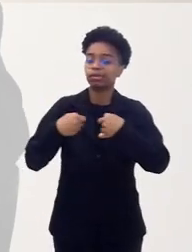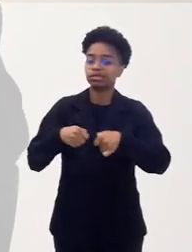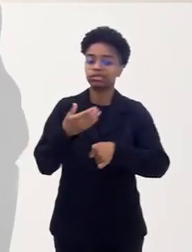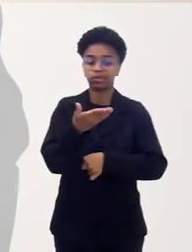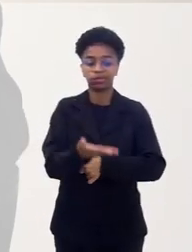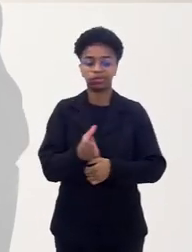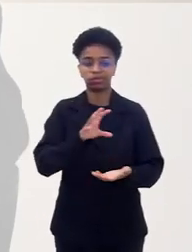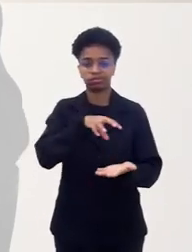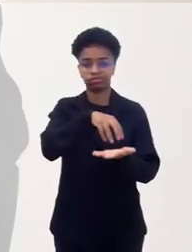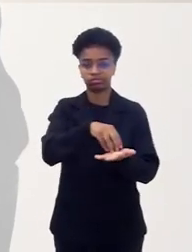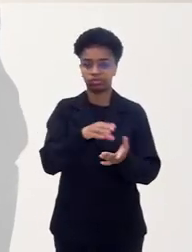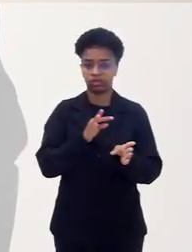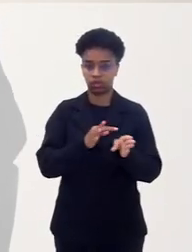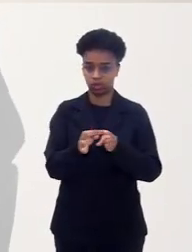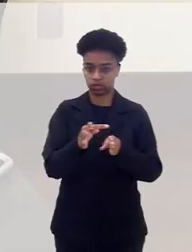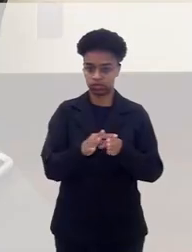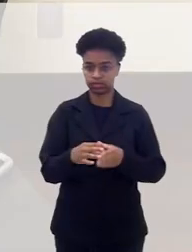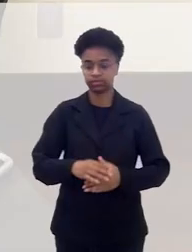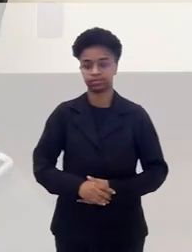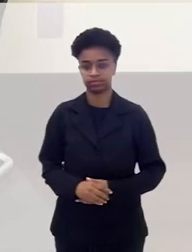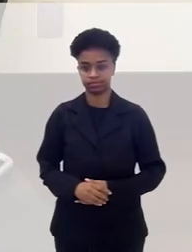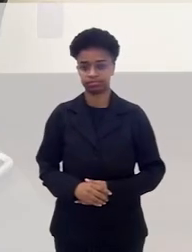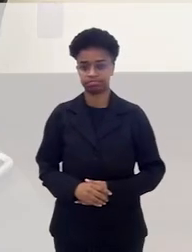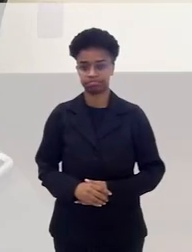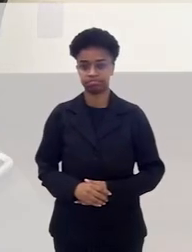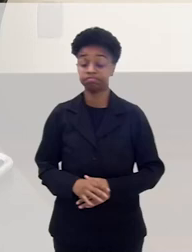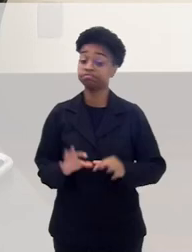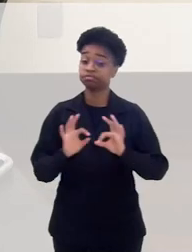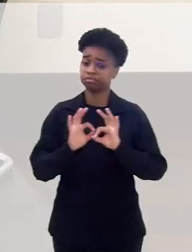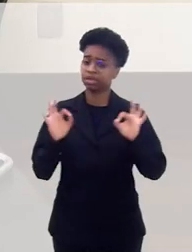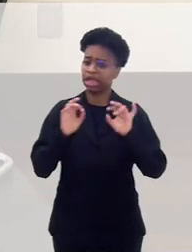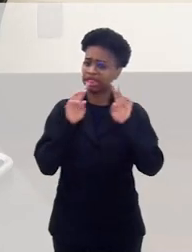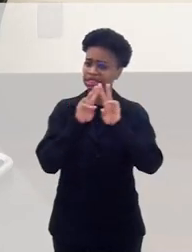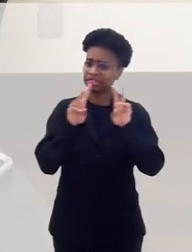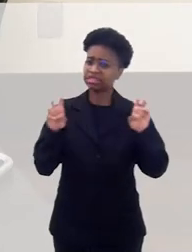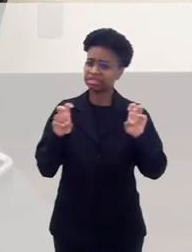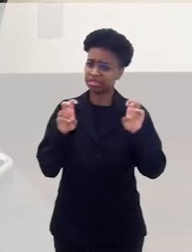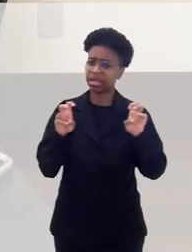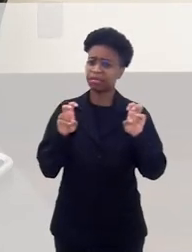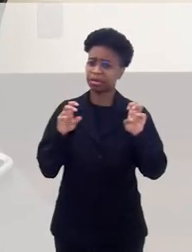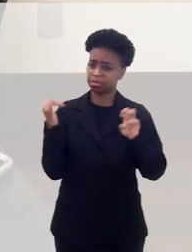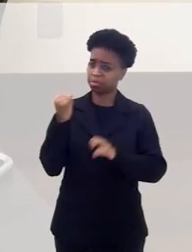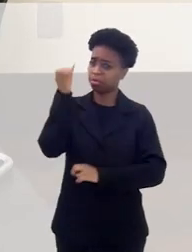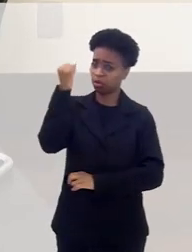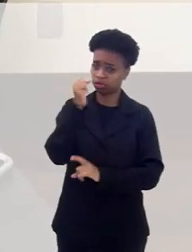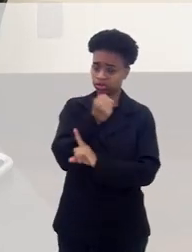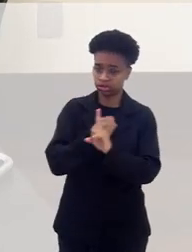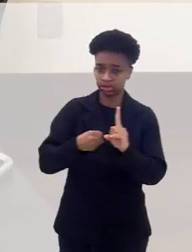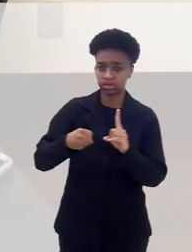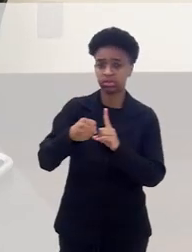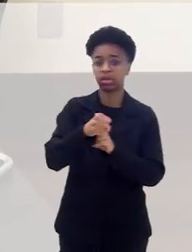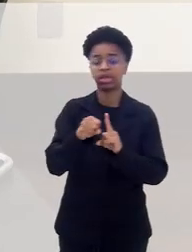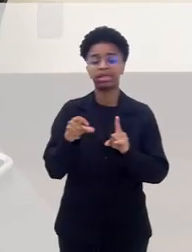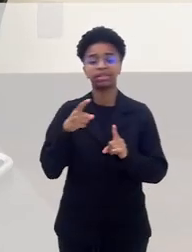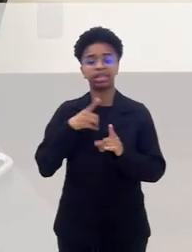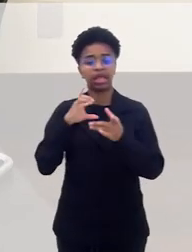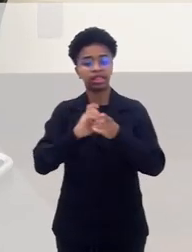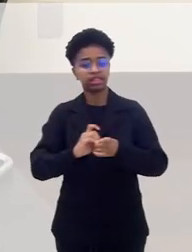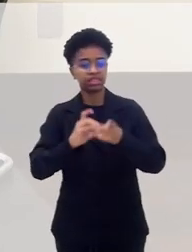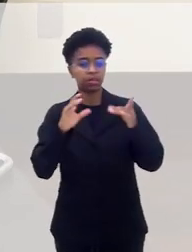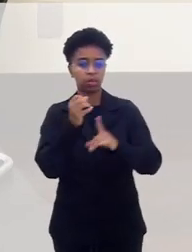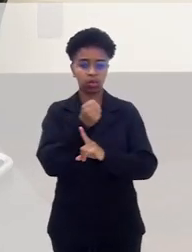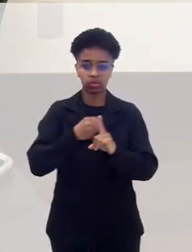que são os conceitos tutelares muito bem Ciro Esse é um tema muito caro para a sociedade para democracia